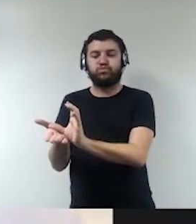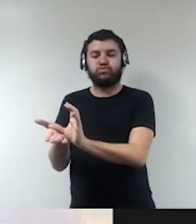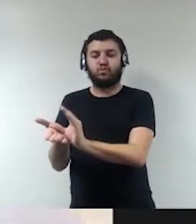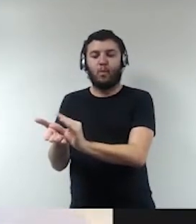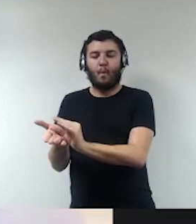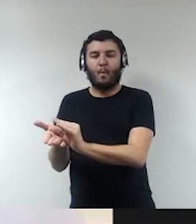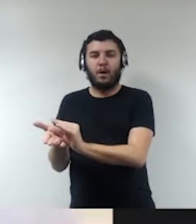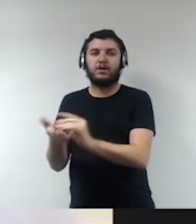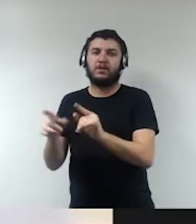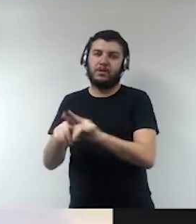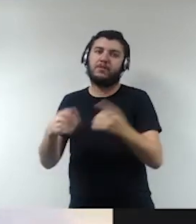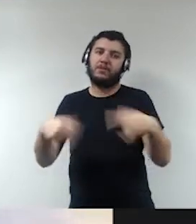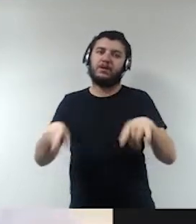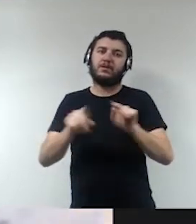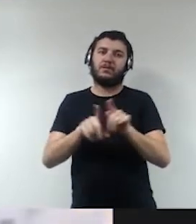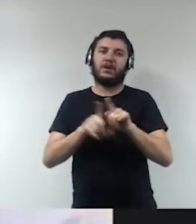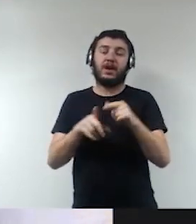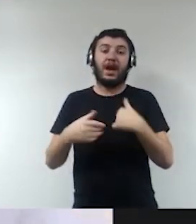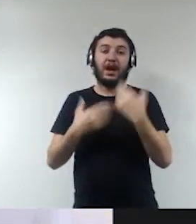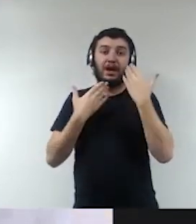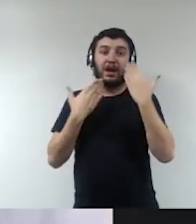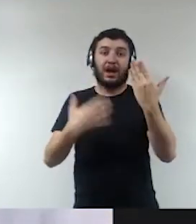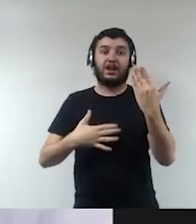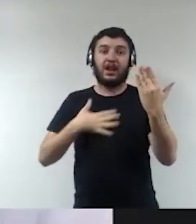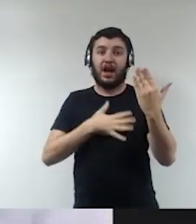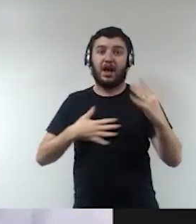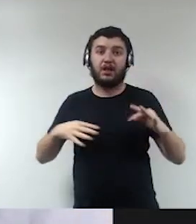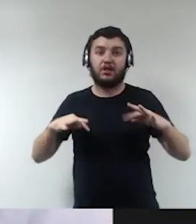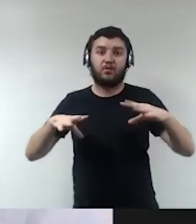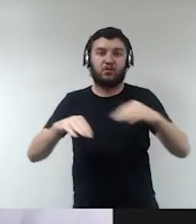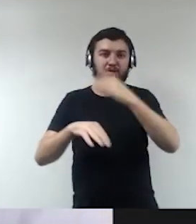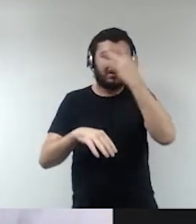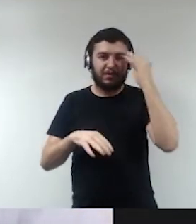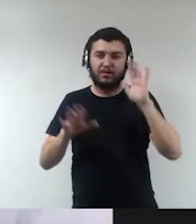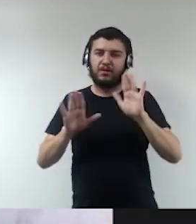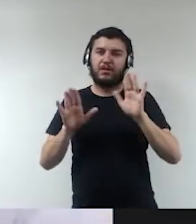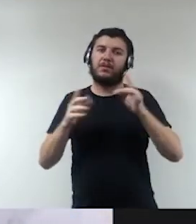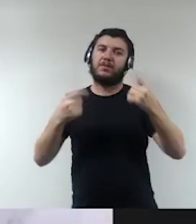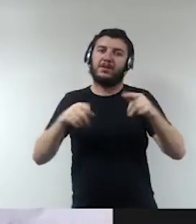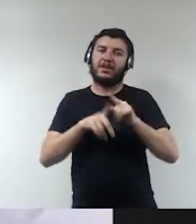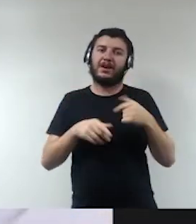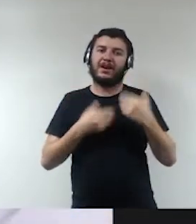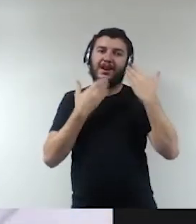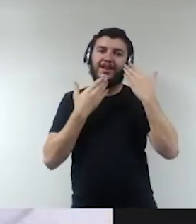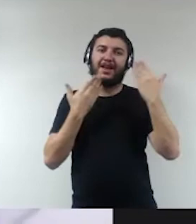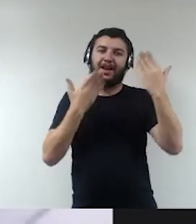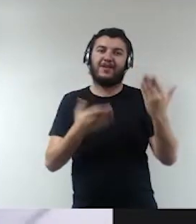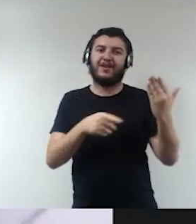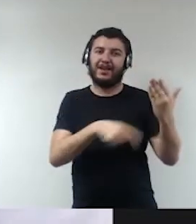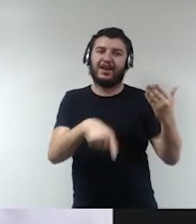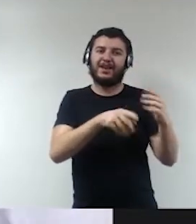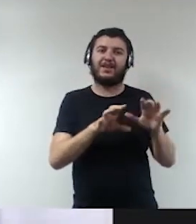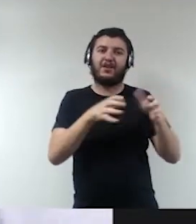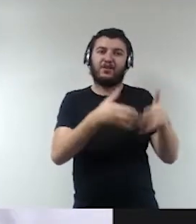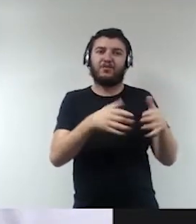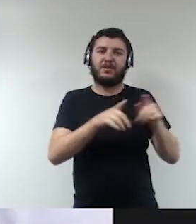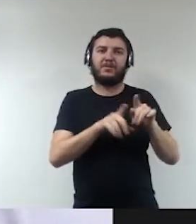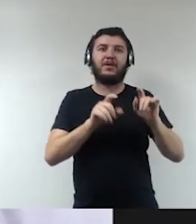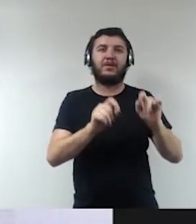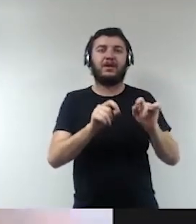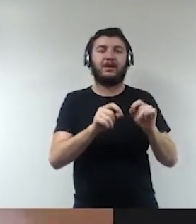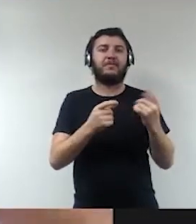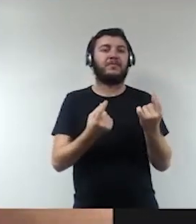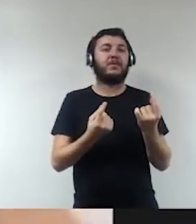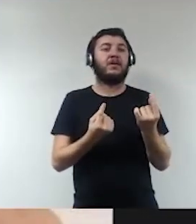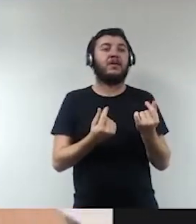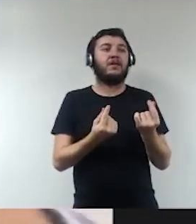todo mundo. Eu preciso agradar os principais credores em valores para que eu atenda a uma das métricas de aprovação